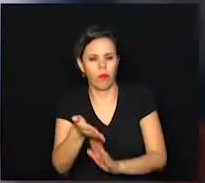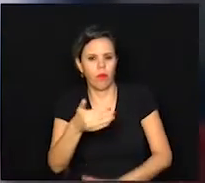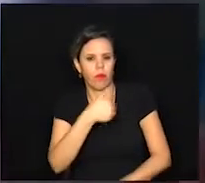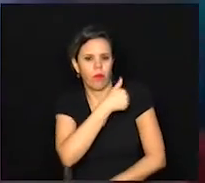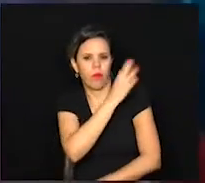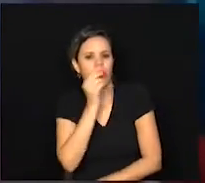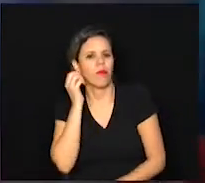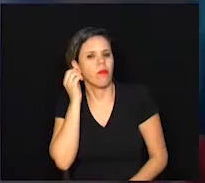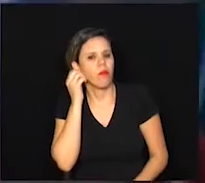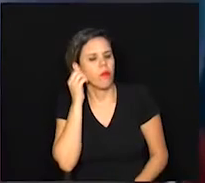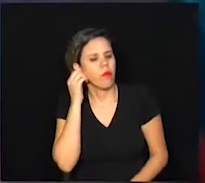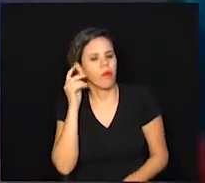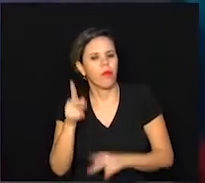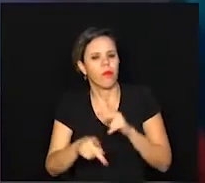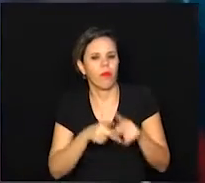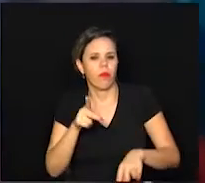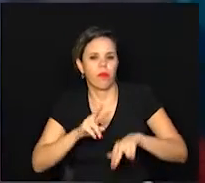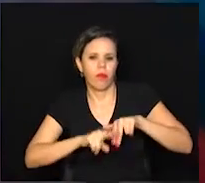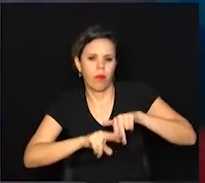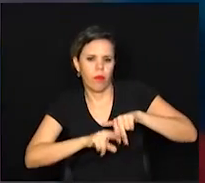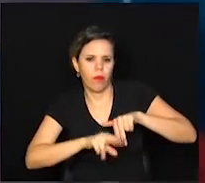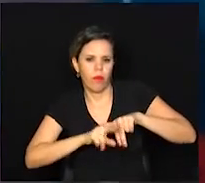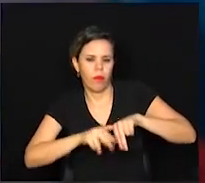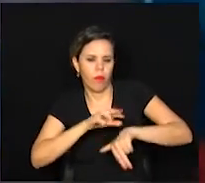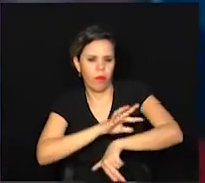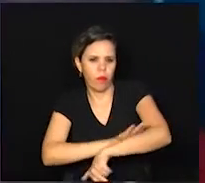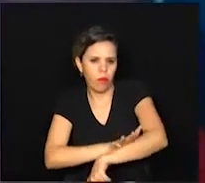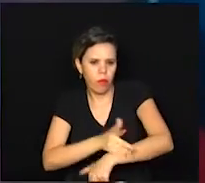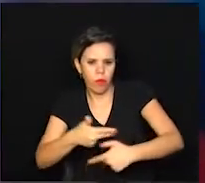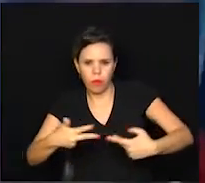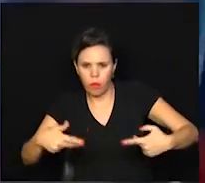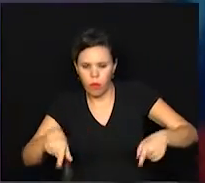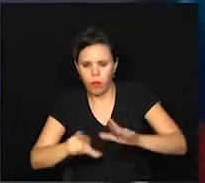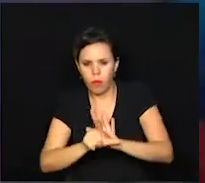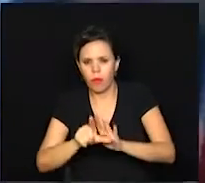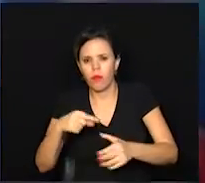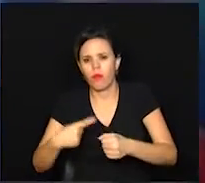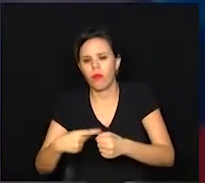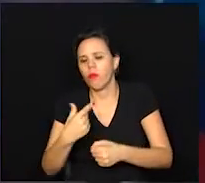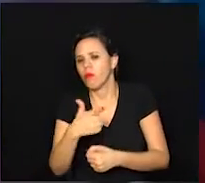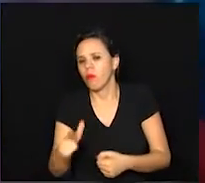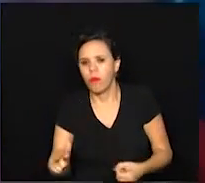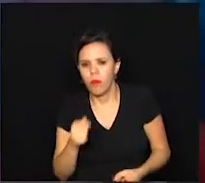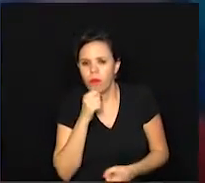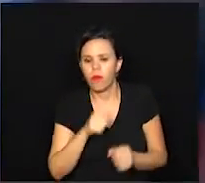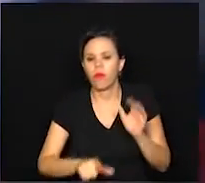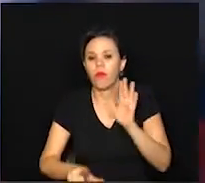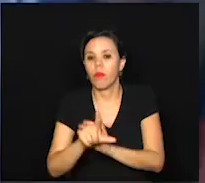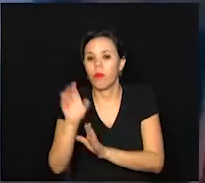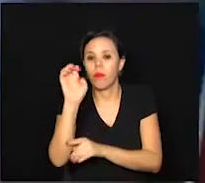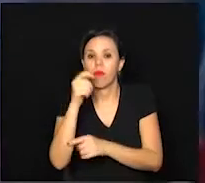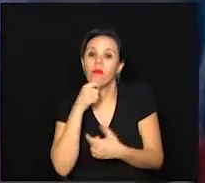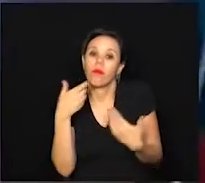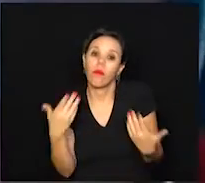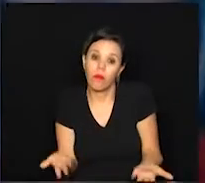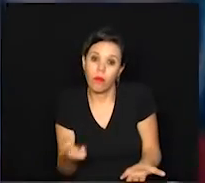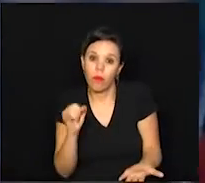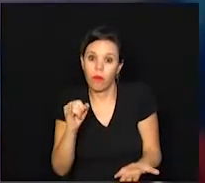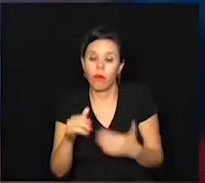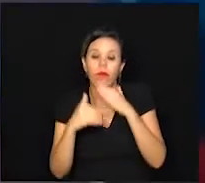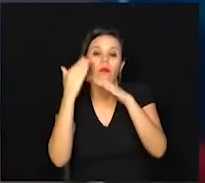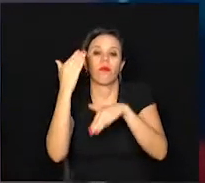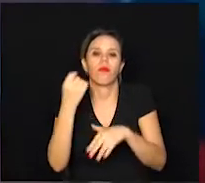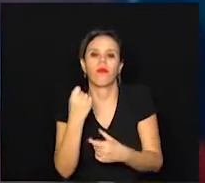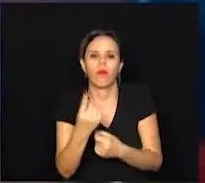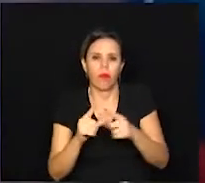discriminação de orientação sexual, de gênero, de raça, uma lei municipal, quando nós nem tínhamos ainda a lei estadual. Então, se construíram